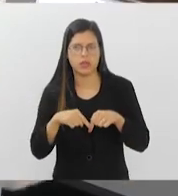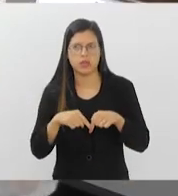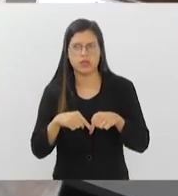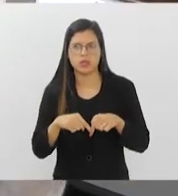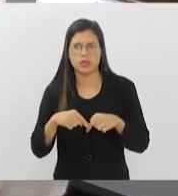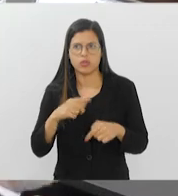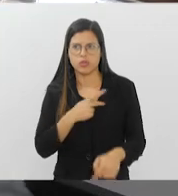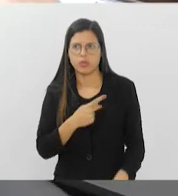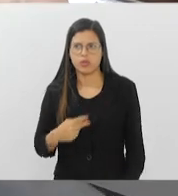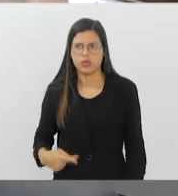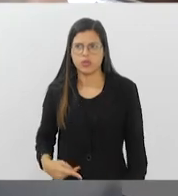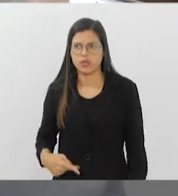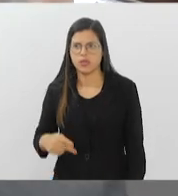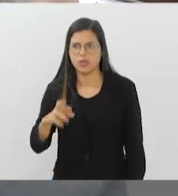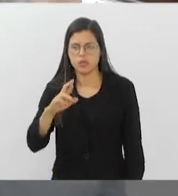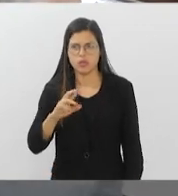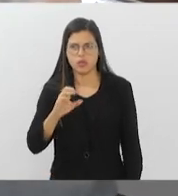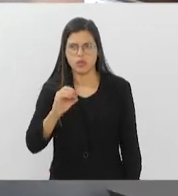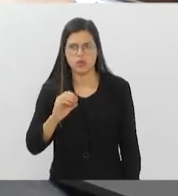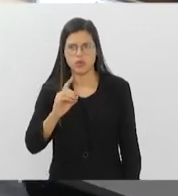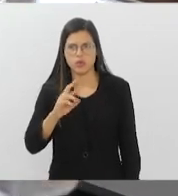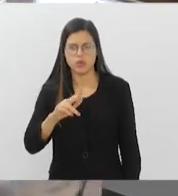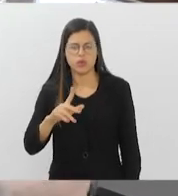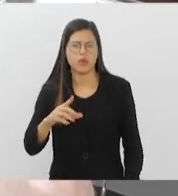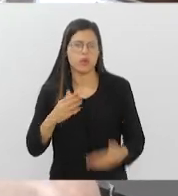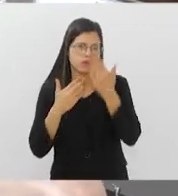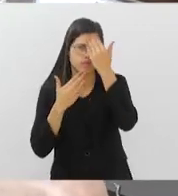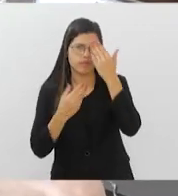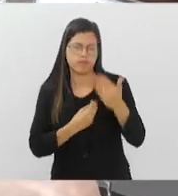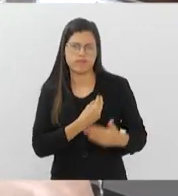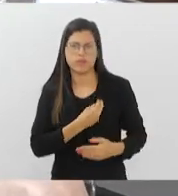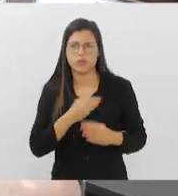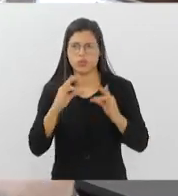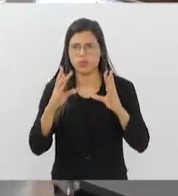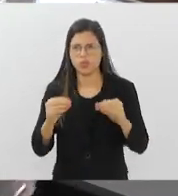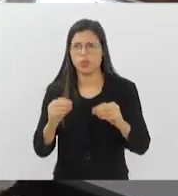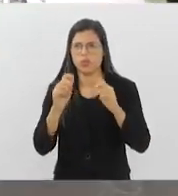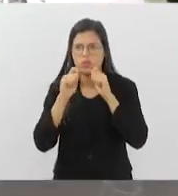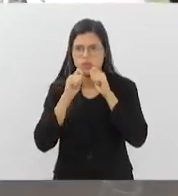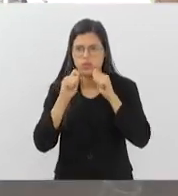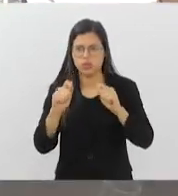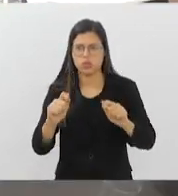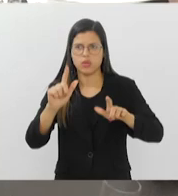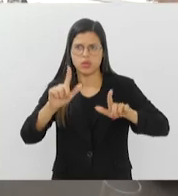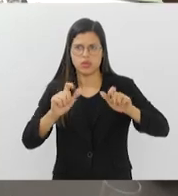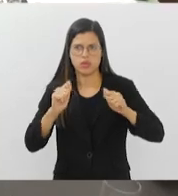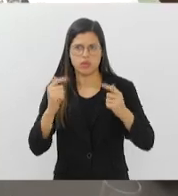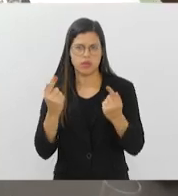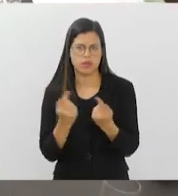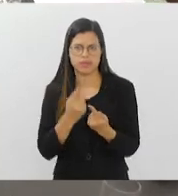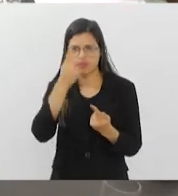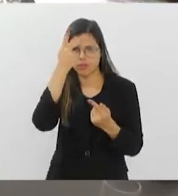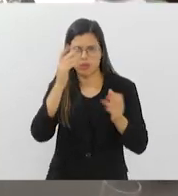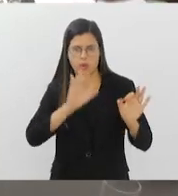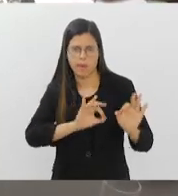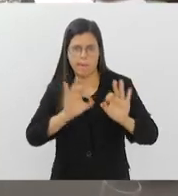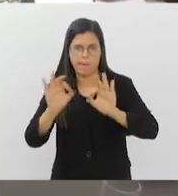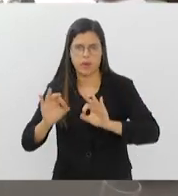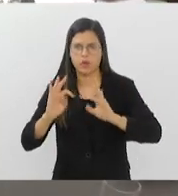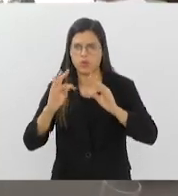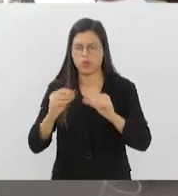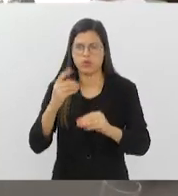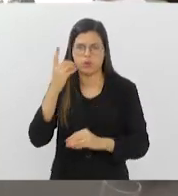Rodrigo Bacelar. Agradeço a presença de todos, todas as assessorias, TV Alerj, aqueles que nos assistem, todos os deputados